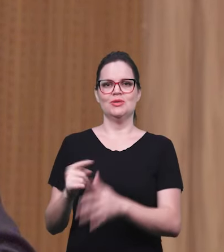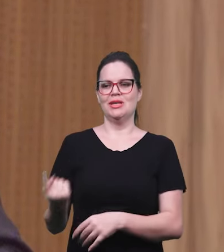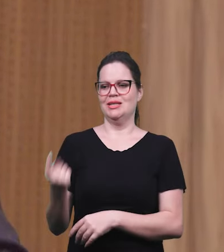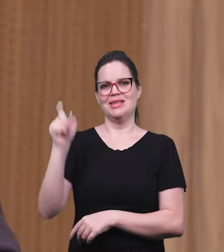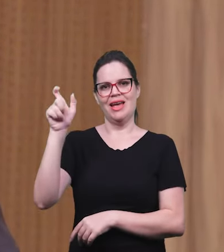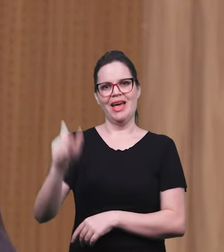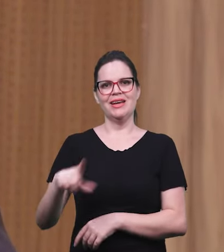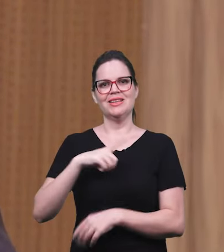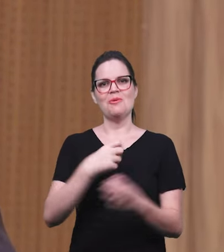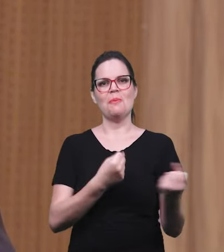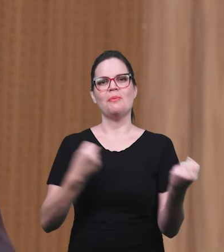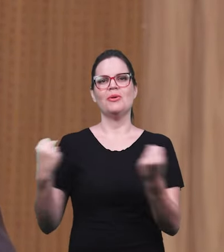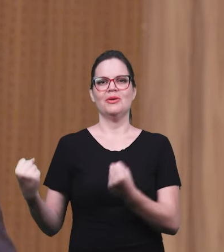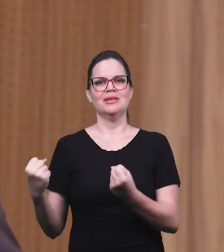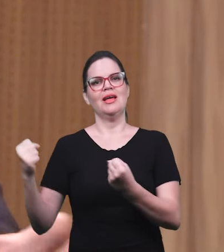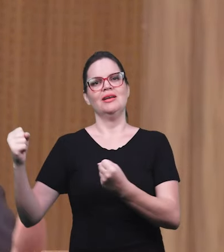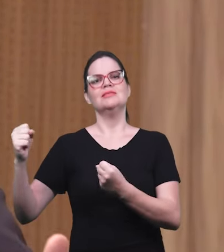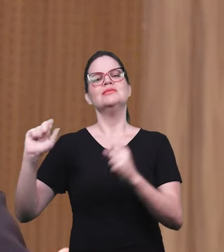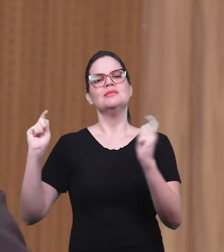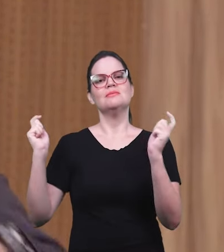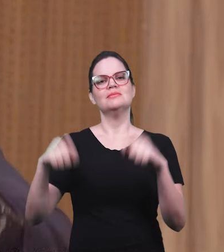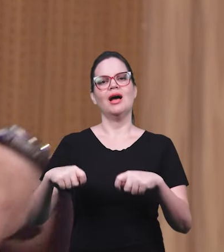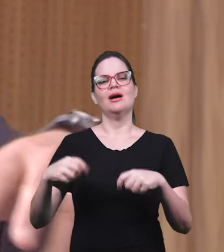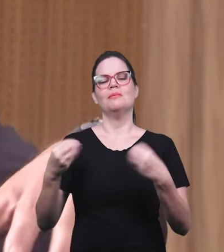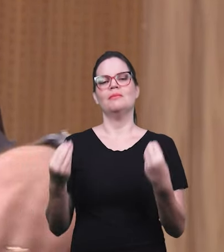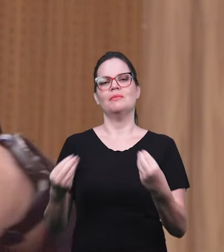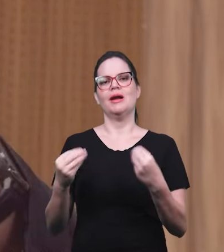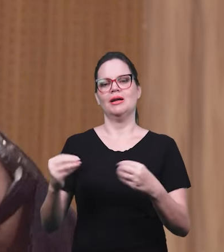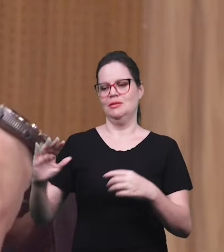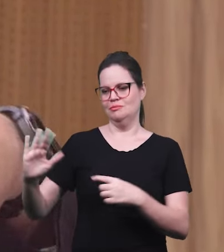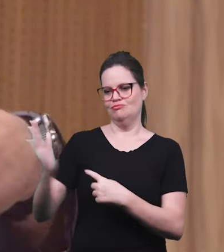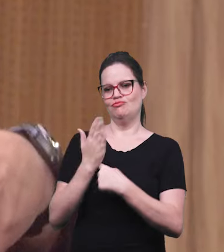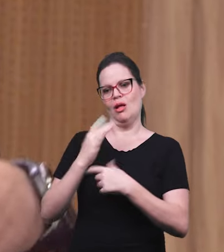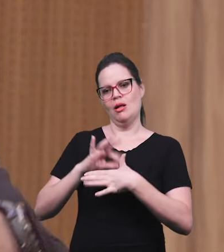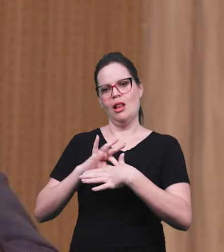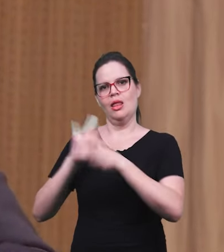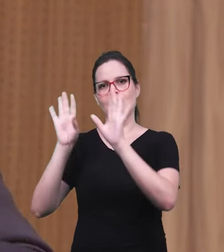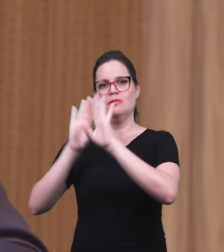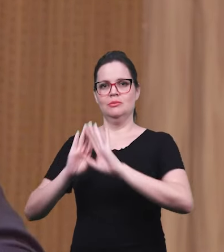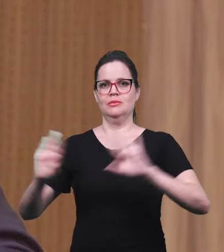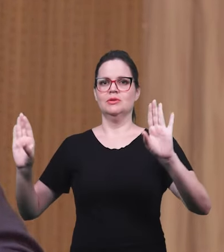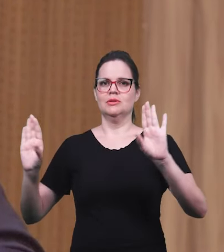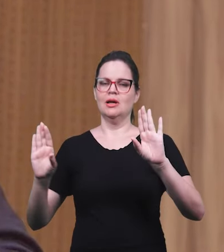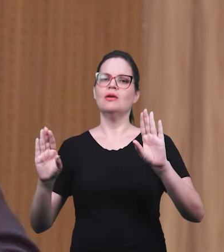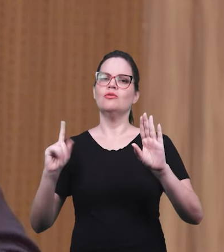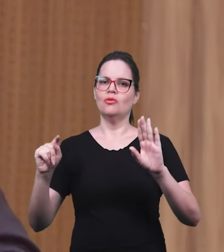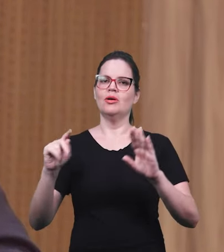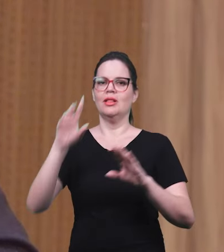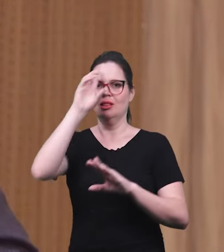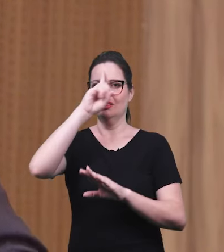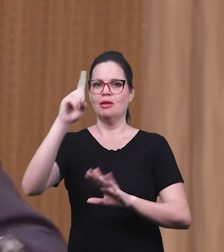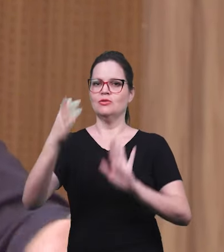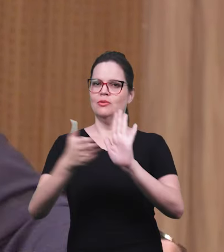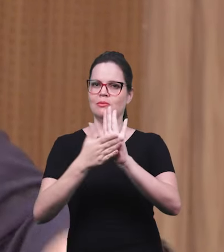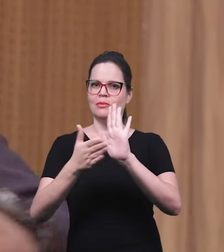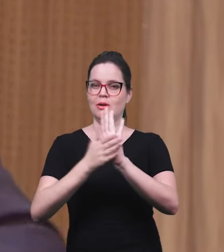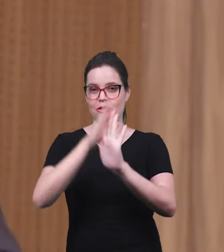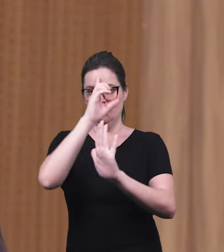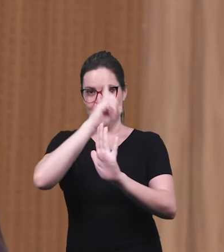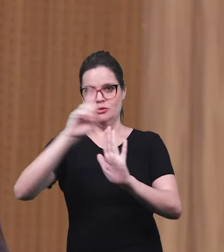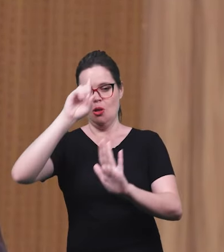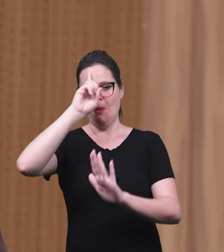para chegar na eternidade com Deus. Você sai dos parâmetros dessa obra criadora, é a maneira que Deus tem de tirar o homem desse mundo e levar o homem